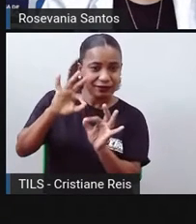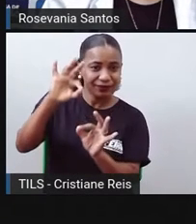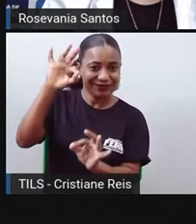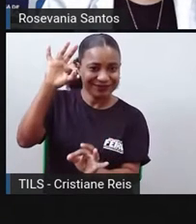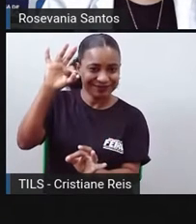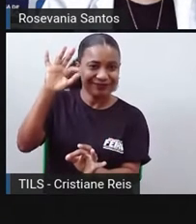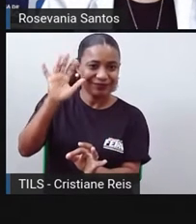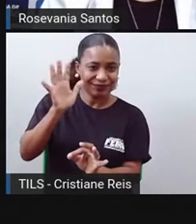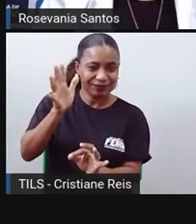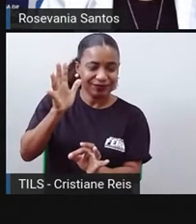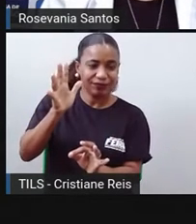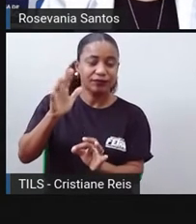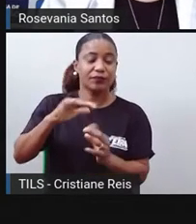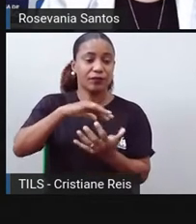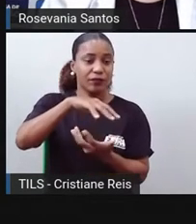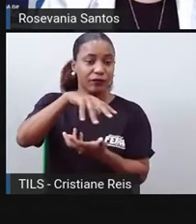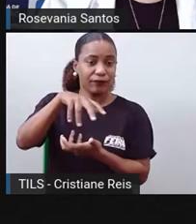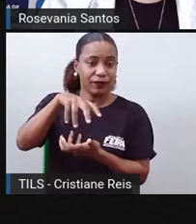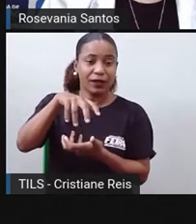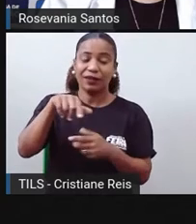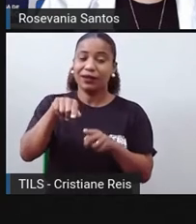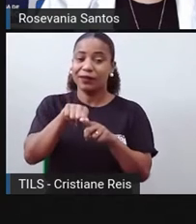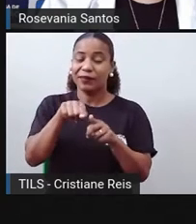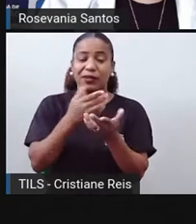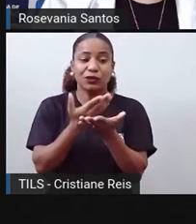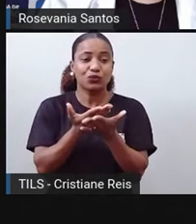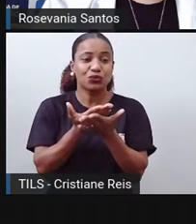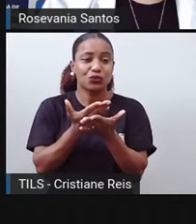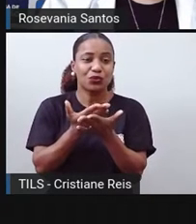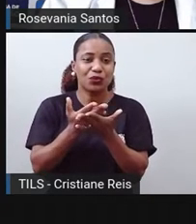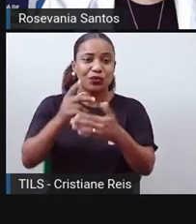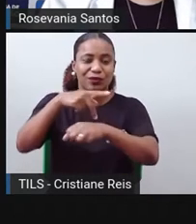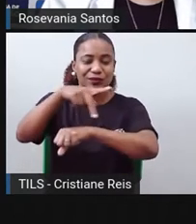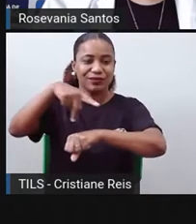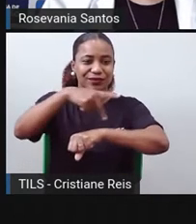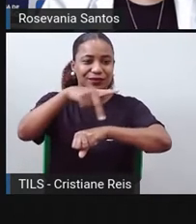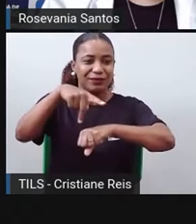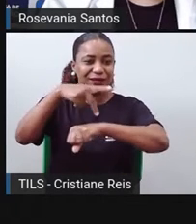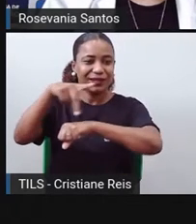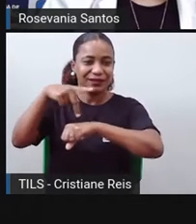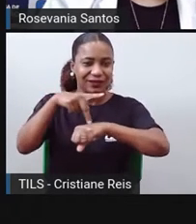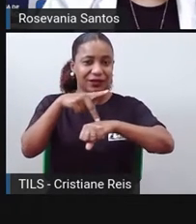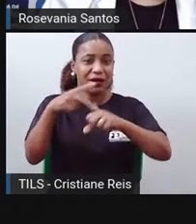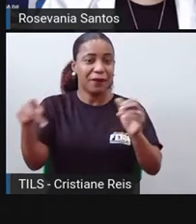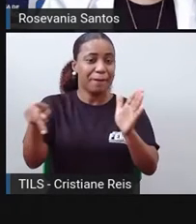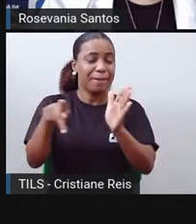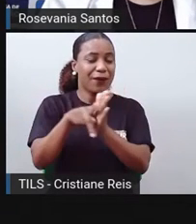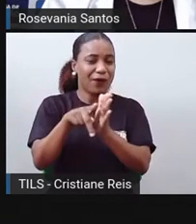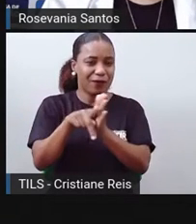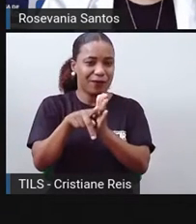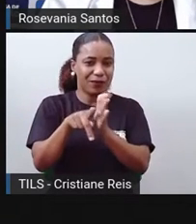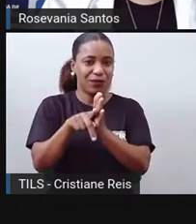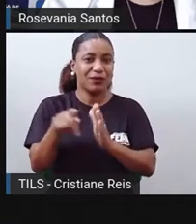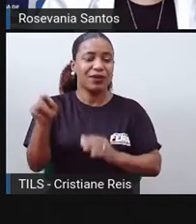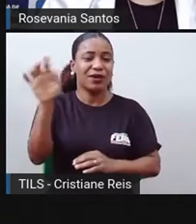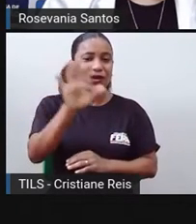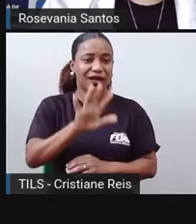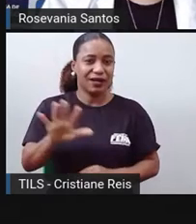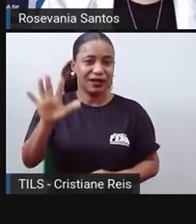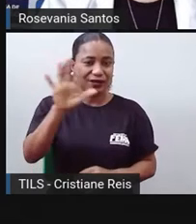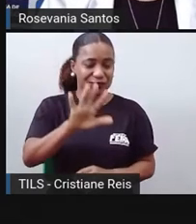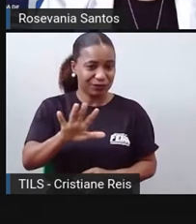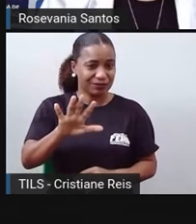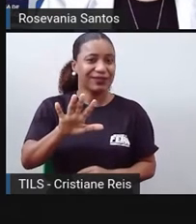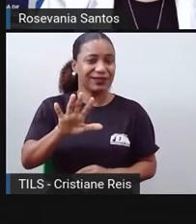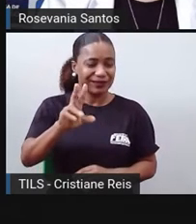isso para vocês, né? A gente também já estudou os países dentro da zona temperada, principalmente América do Norte, né? Estudamos